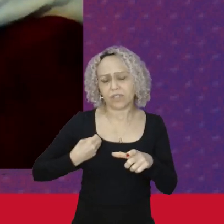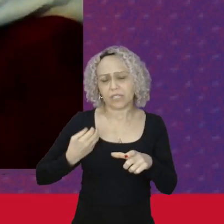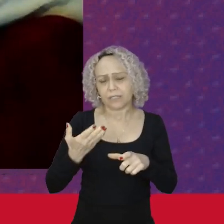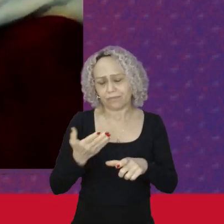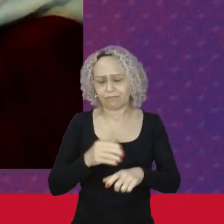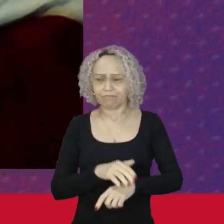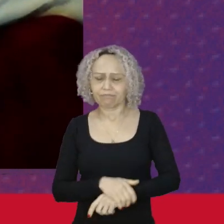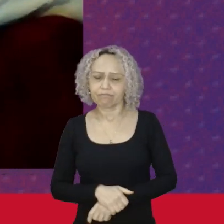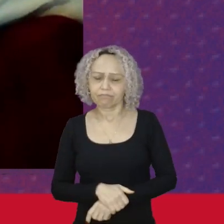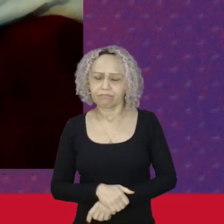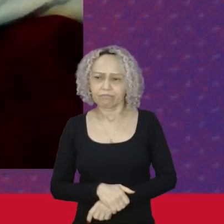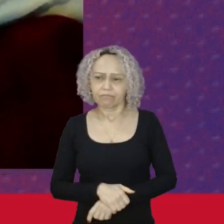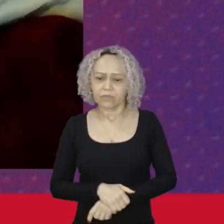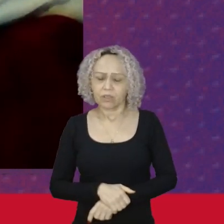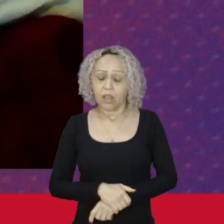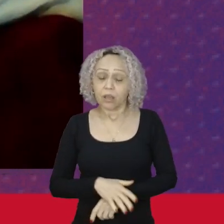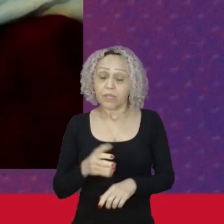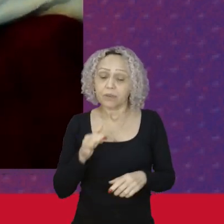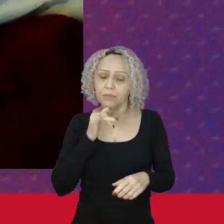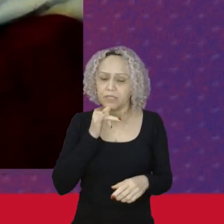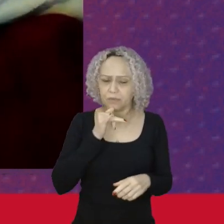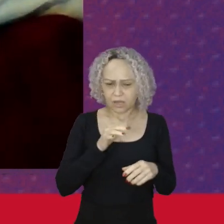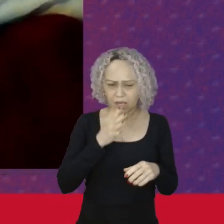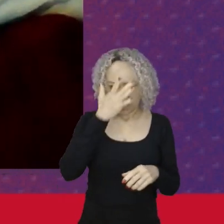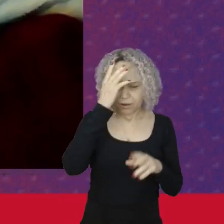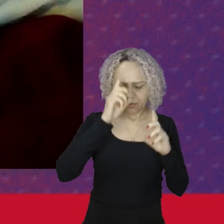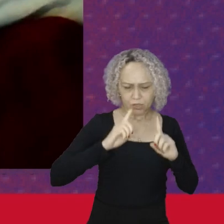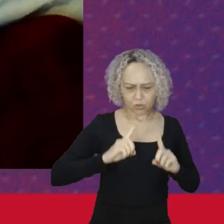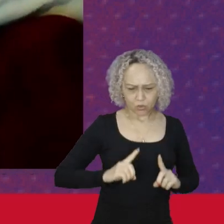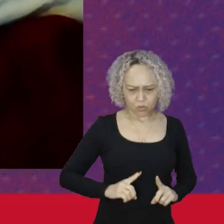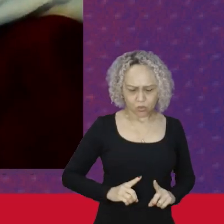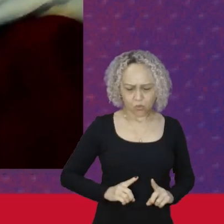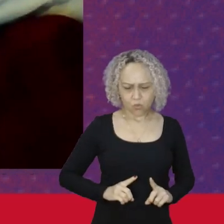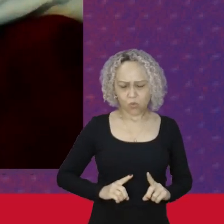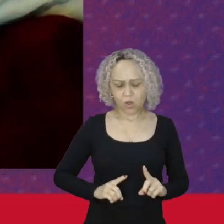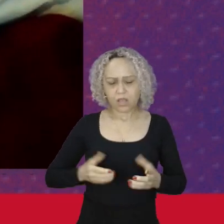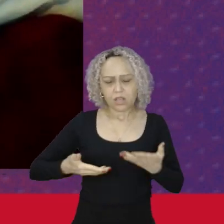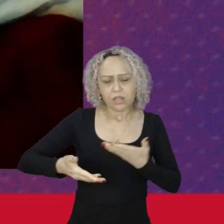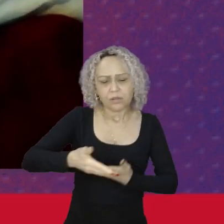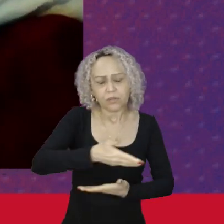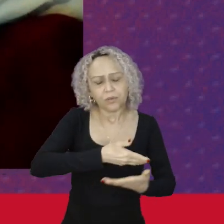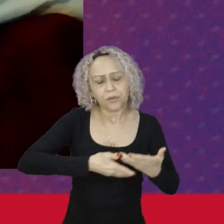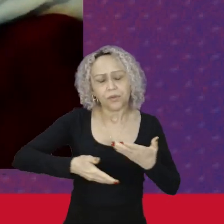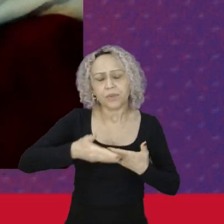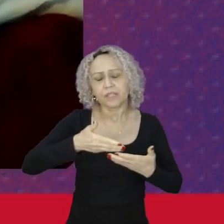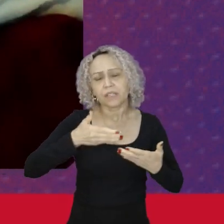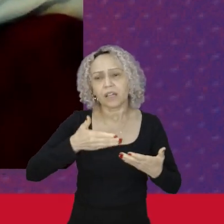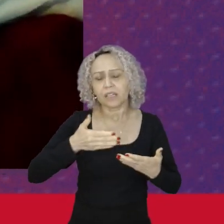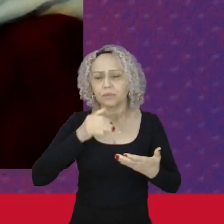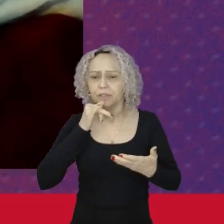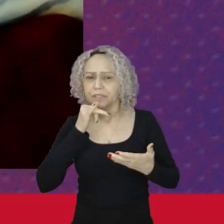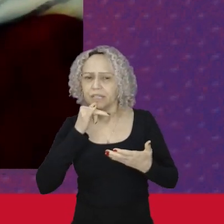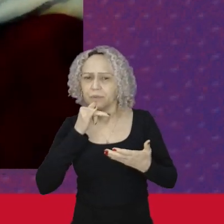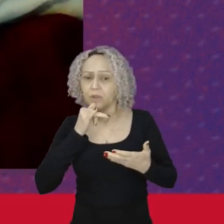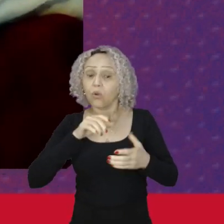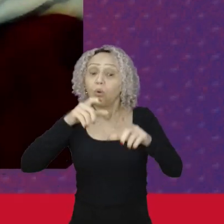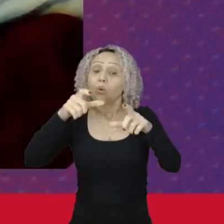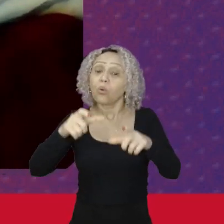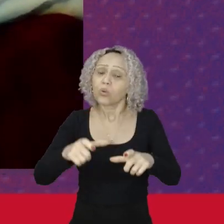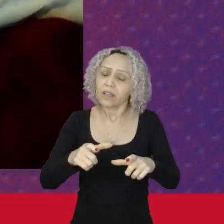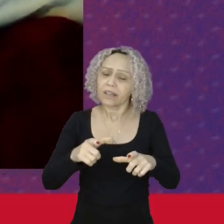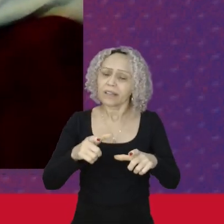deficiência, então, ela é compreendida como fruto, né, de causas naturais,